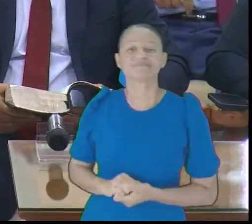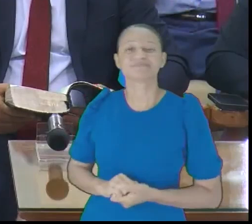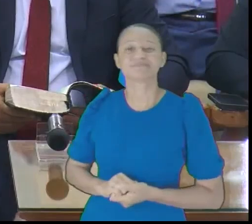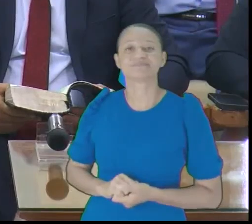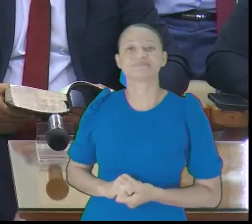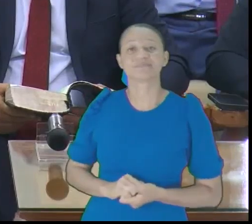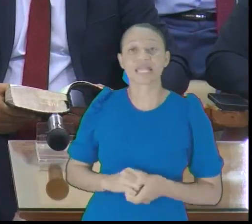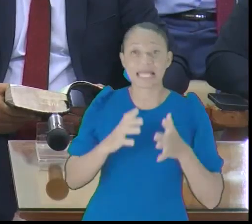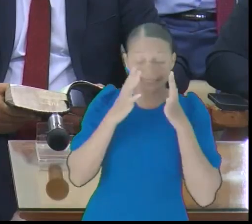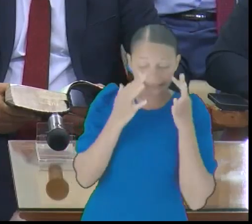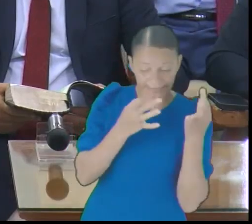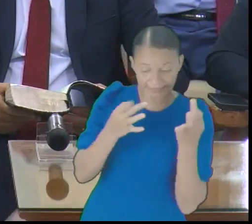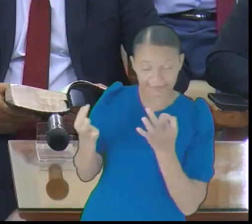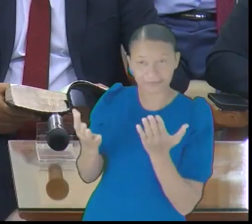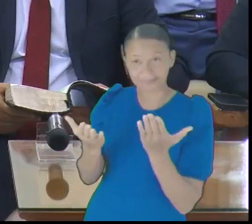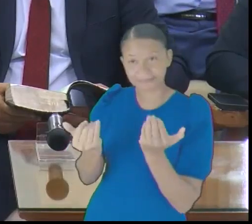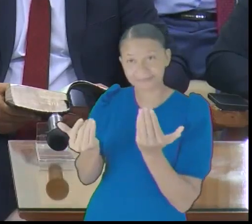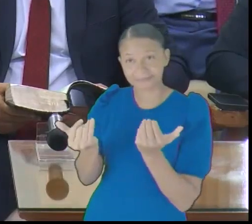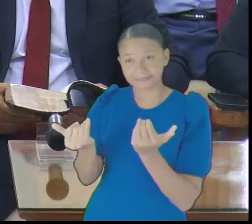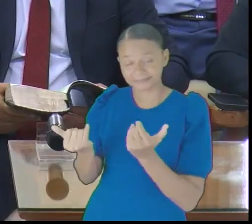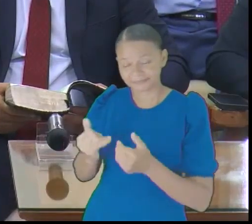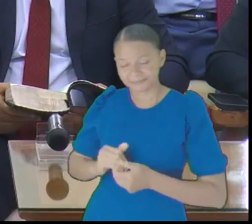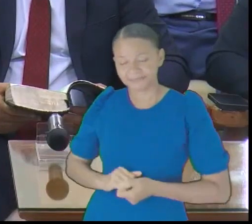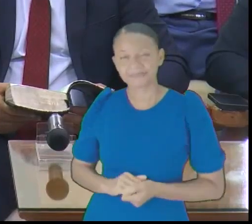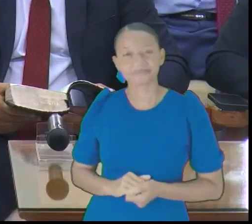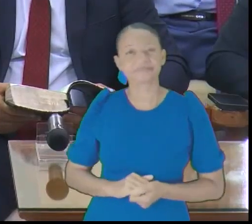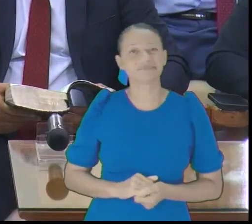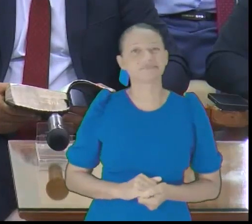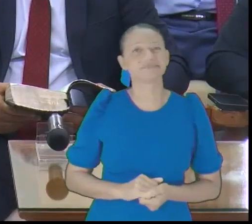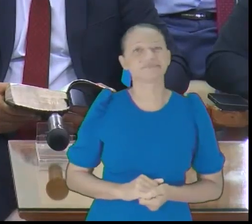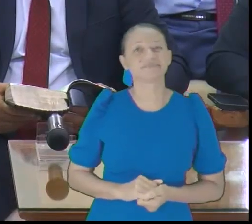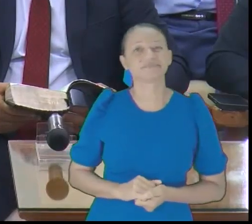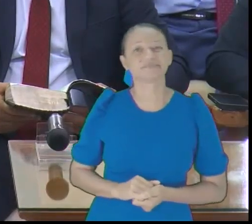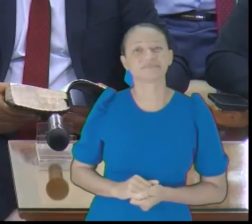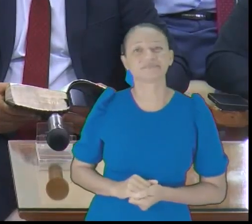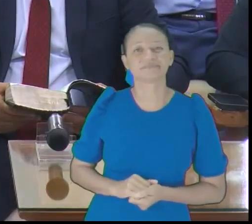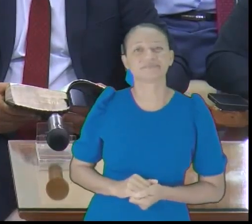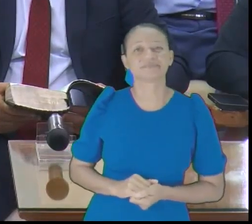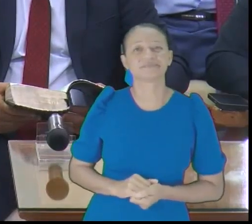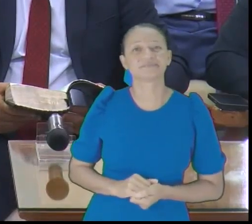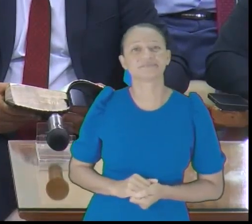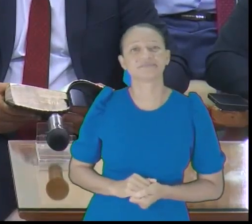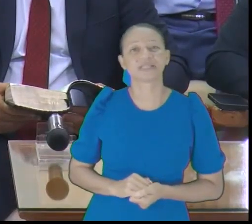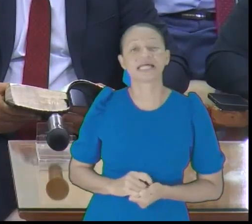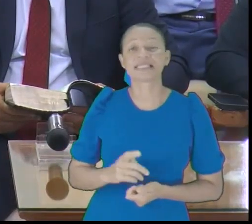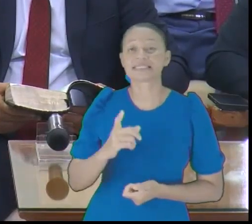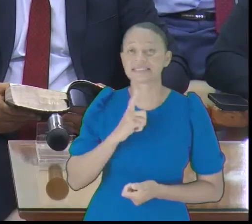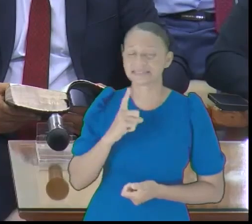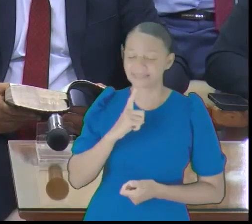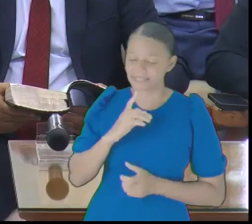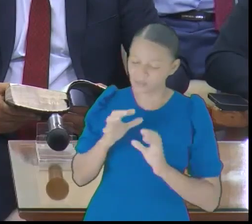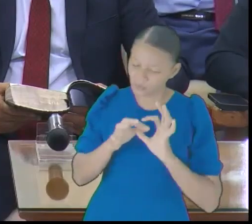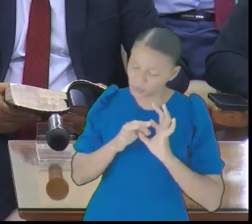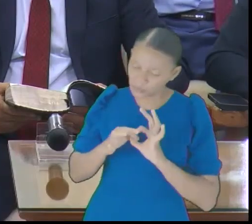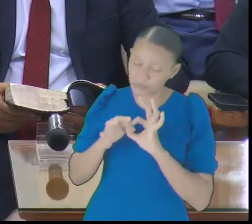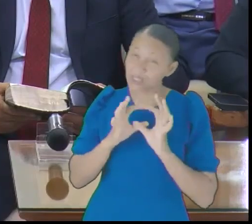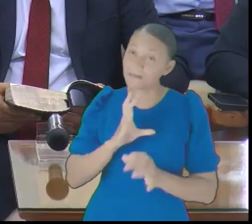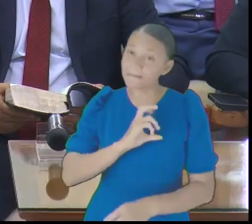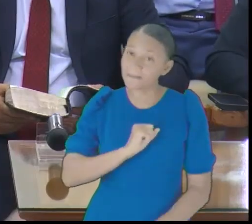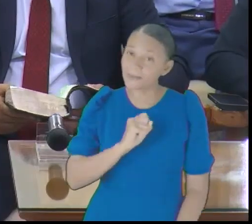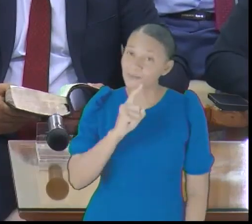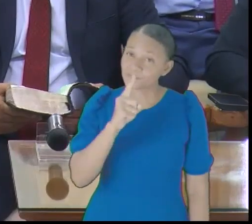Preste atenção aqui, ó. existe uma aliança de amor com